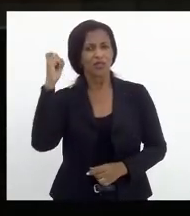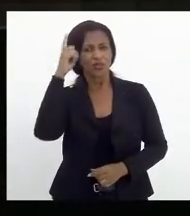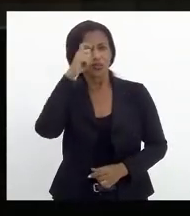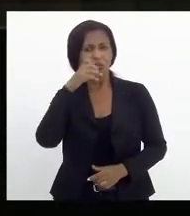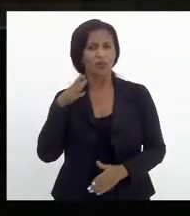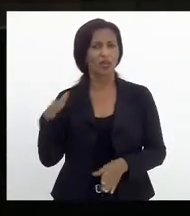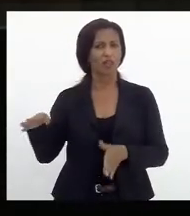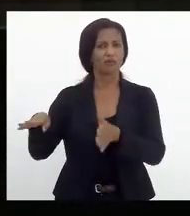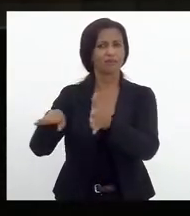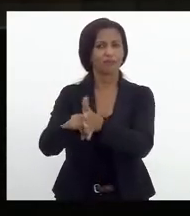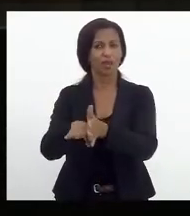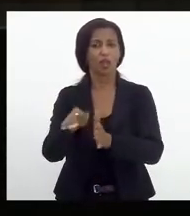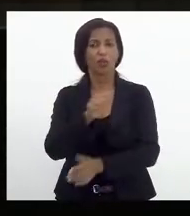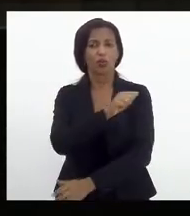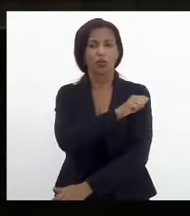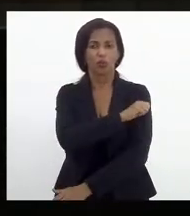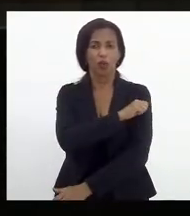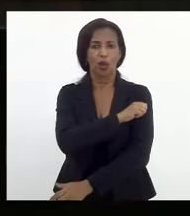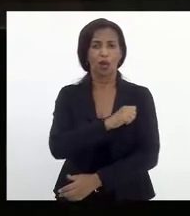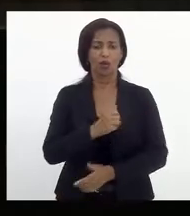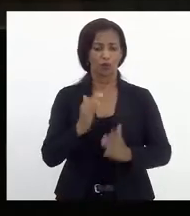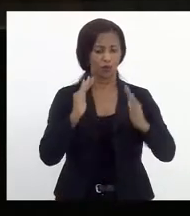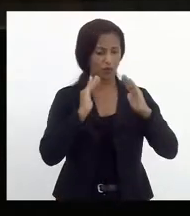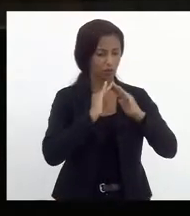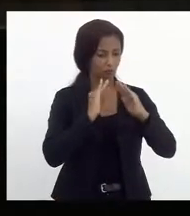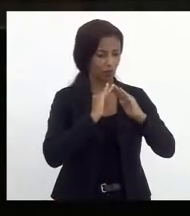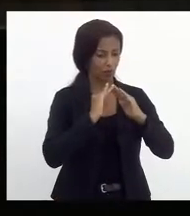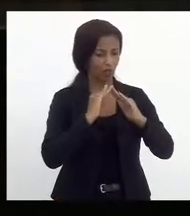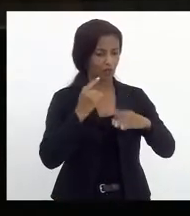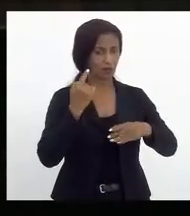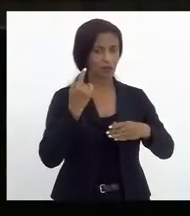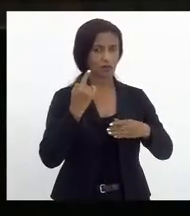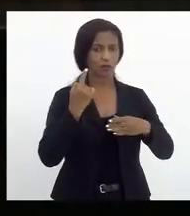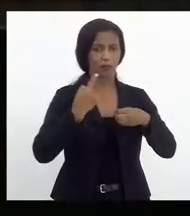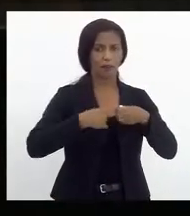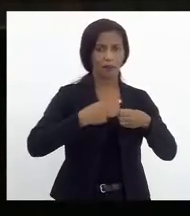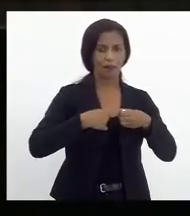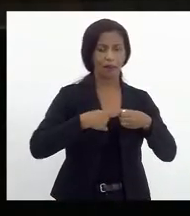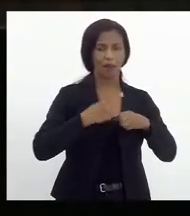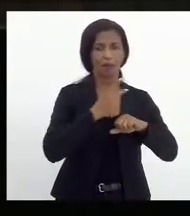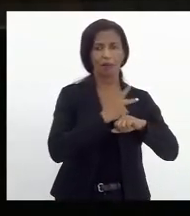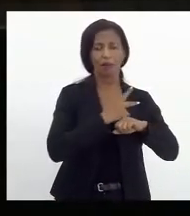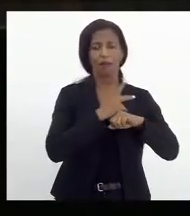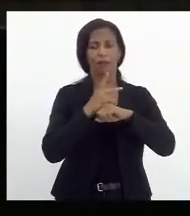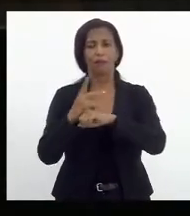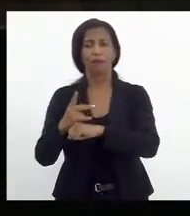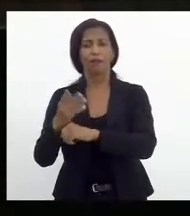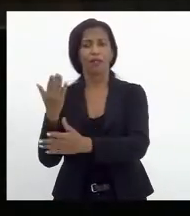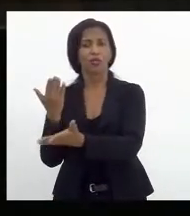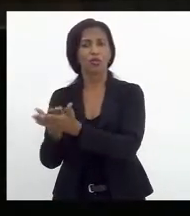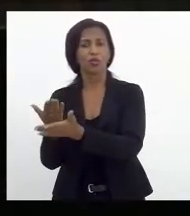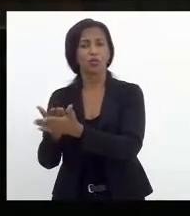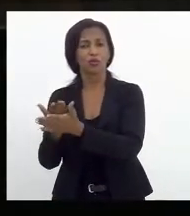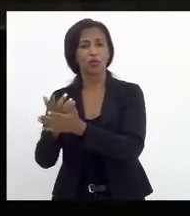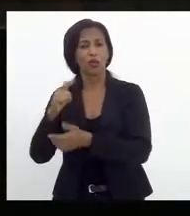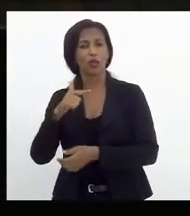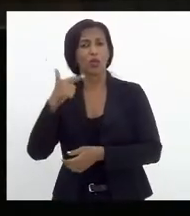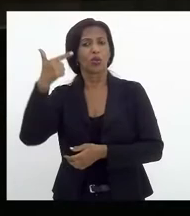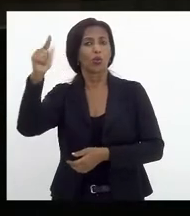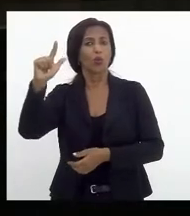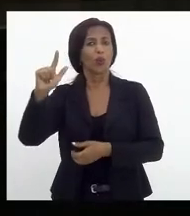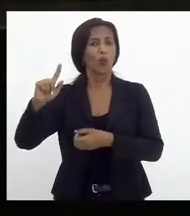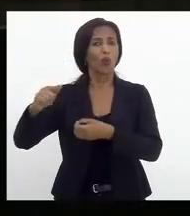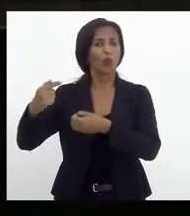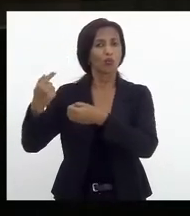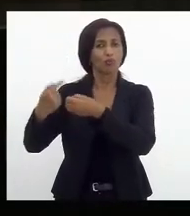muito grande do aluno sair do seu bairro para ir buscar, concluir o seu segundo grau num outro